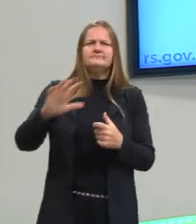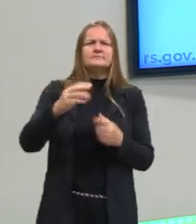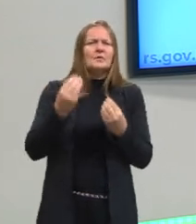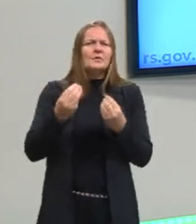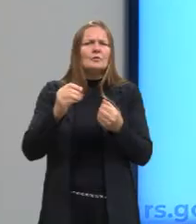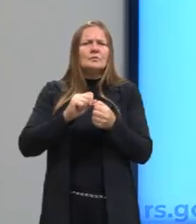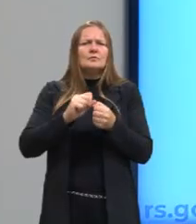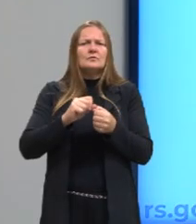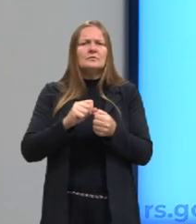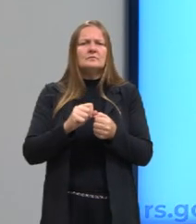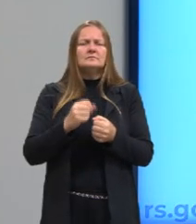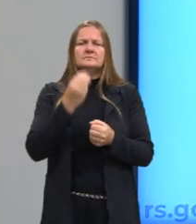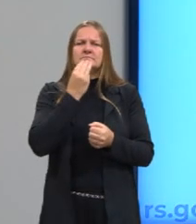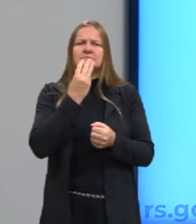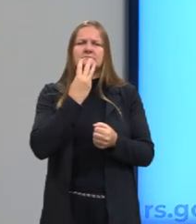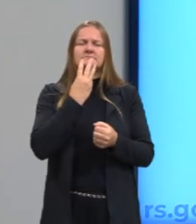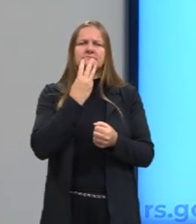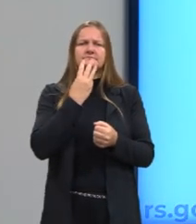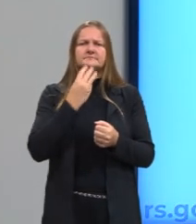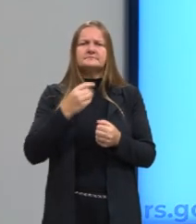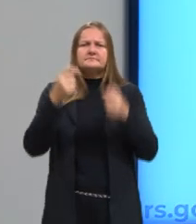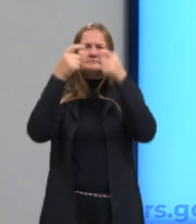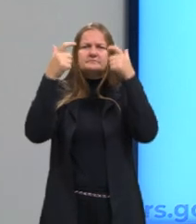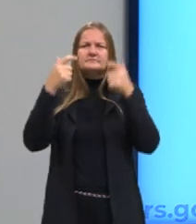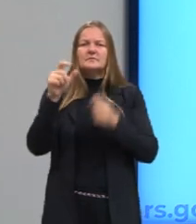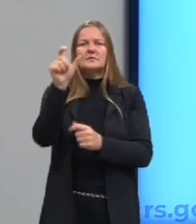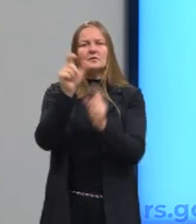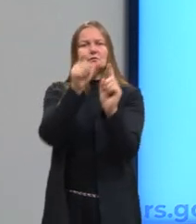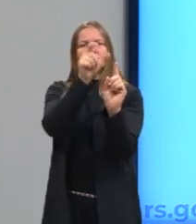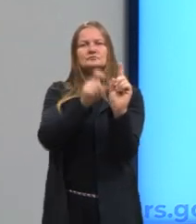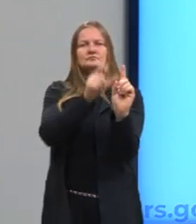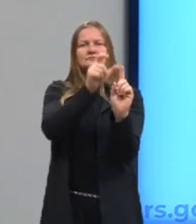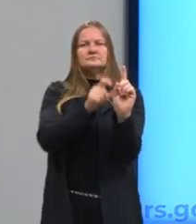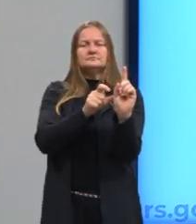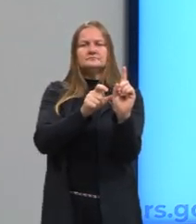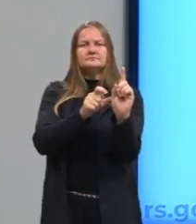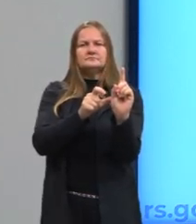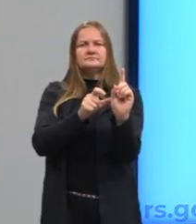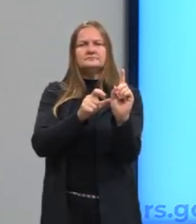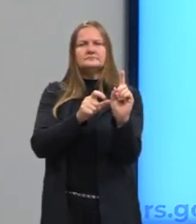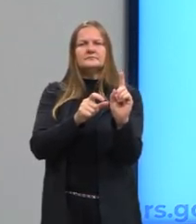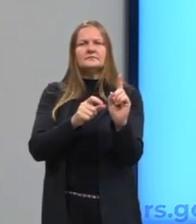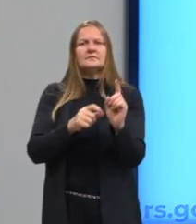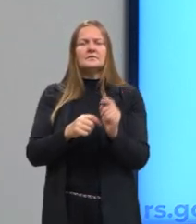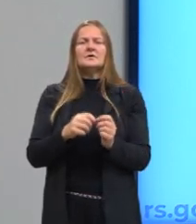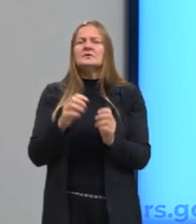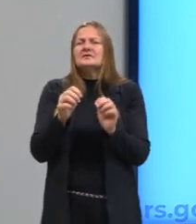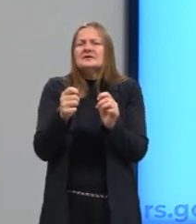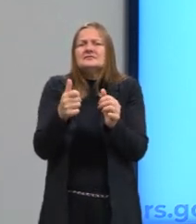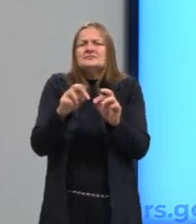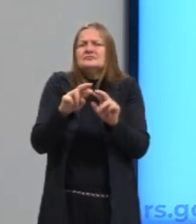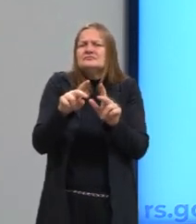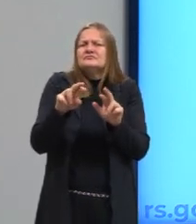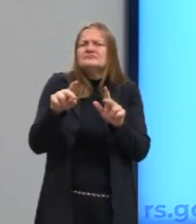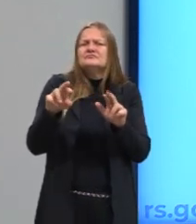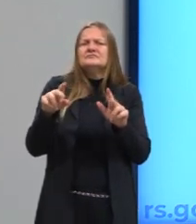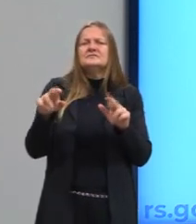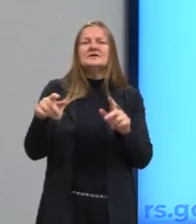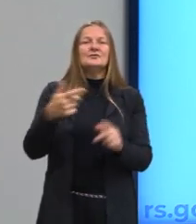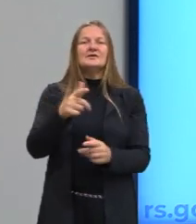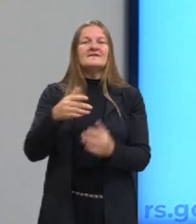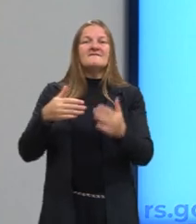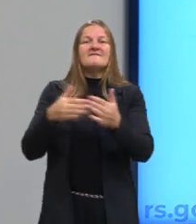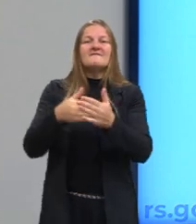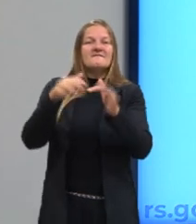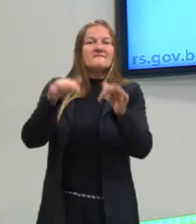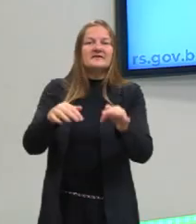o ver parte então do conhecimento individual tem um sonho a possibilidade de conhecimento como durar E